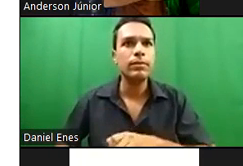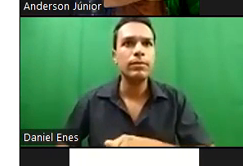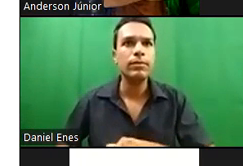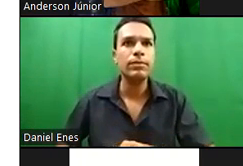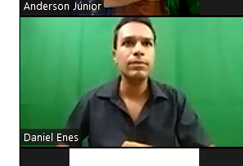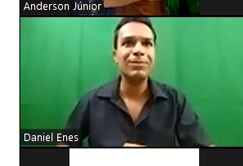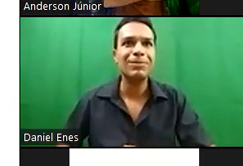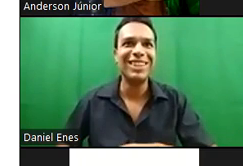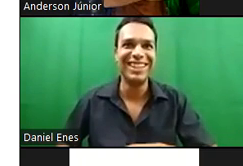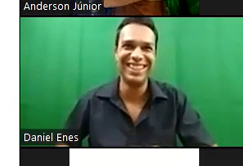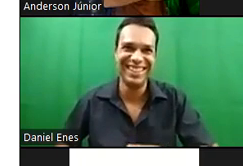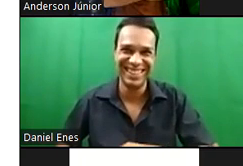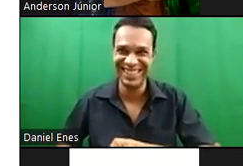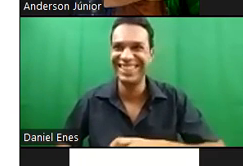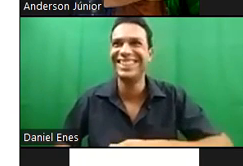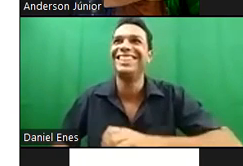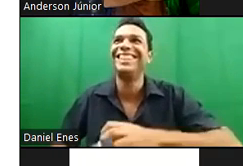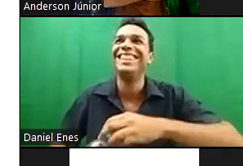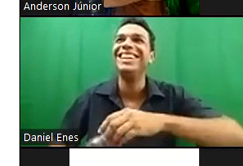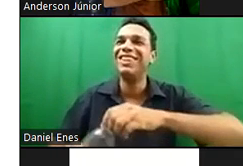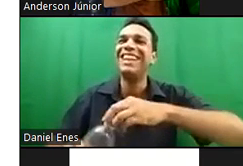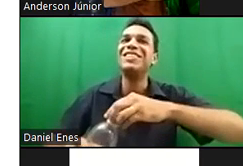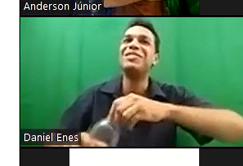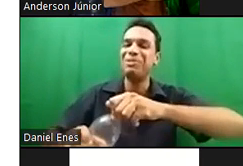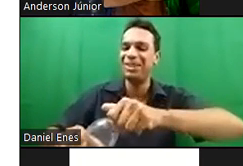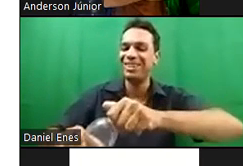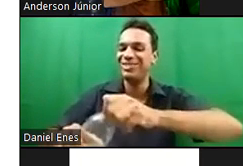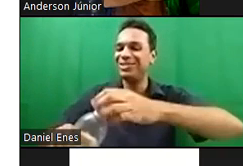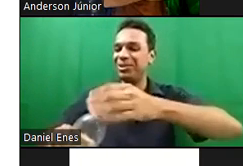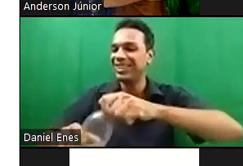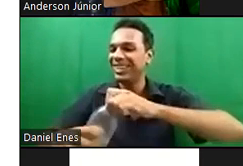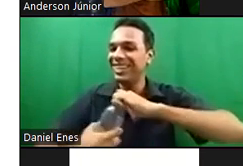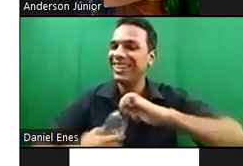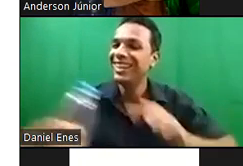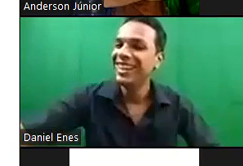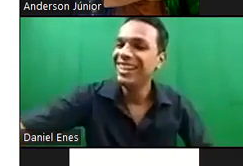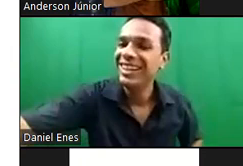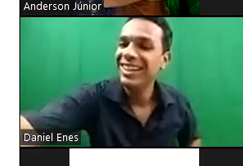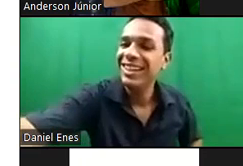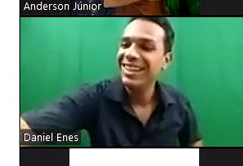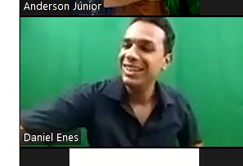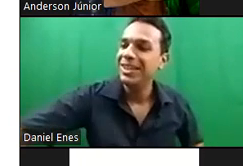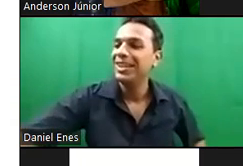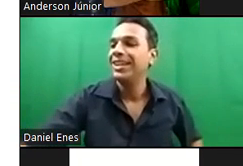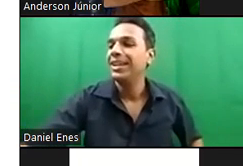Vamos supor, a pessoa... Fala, desculpa. A gente faz, um curso,